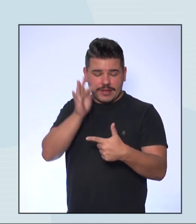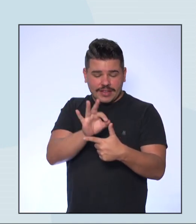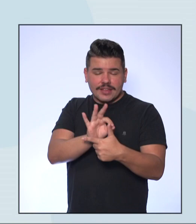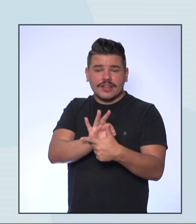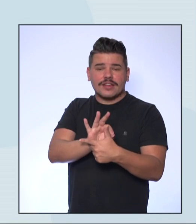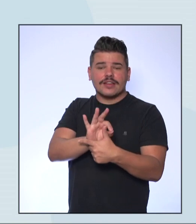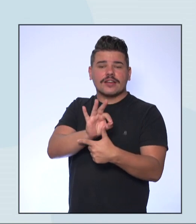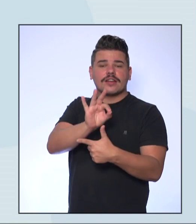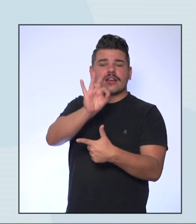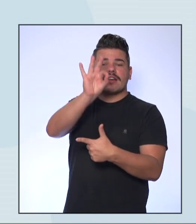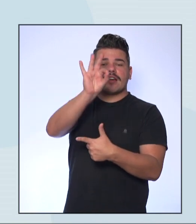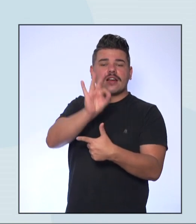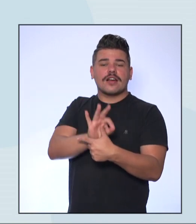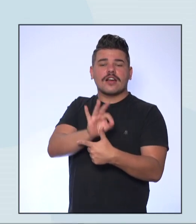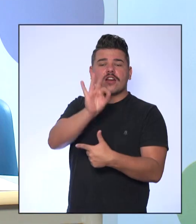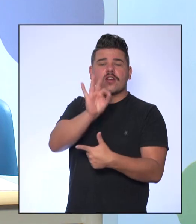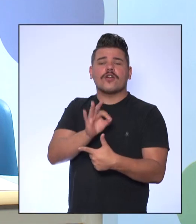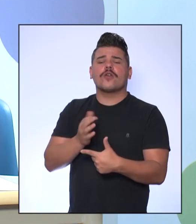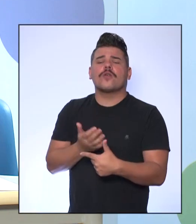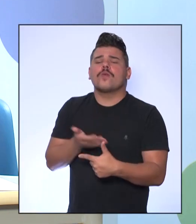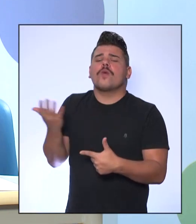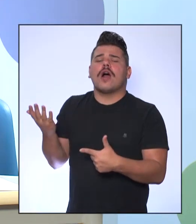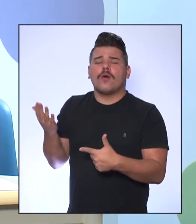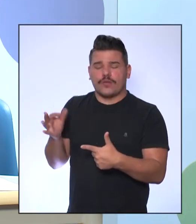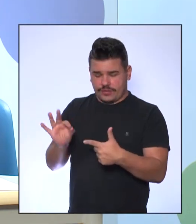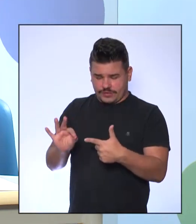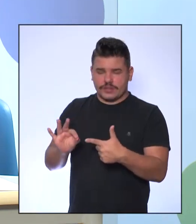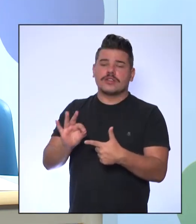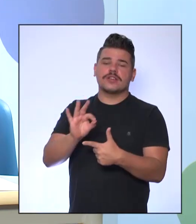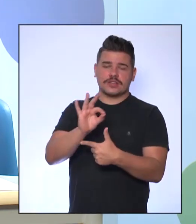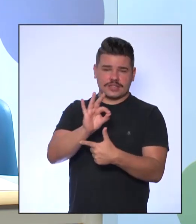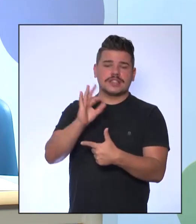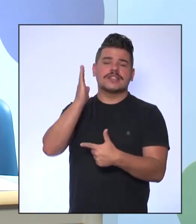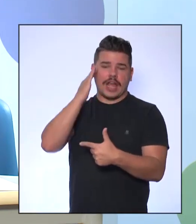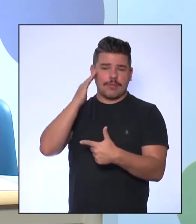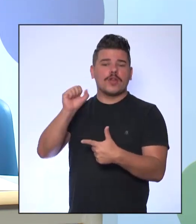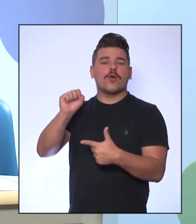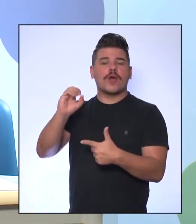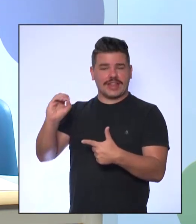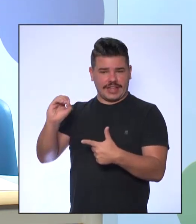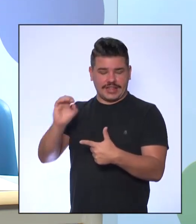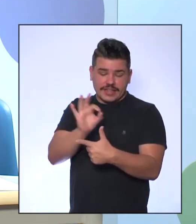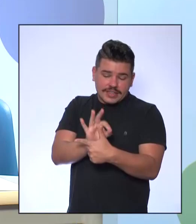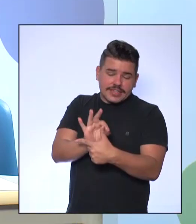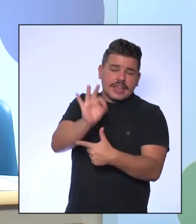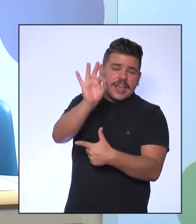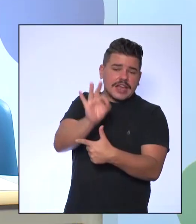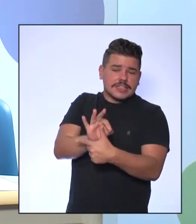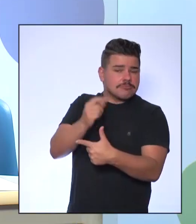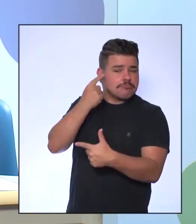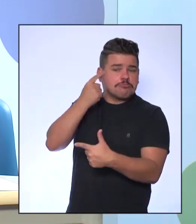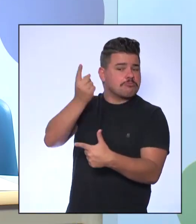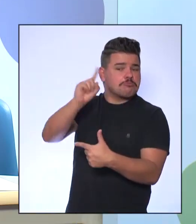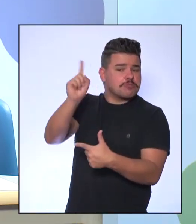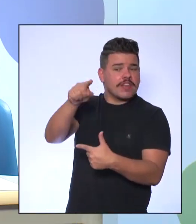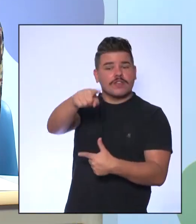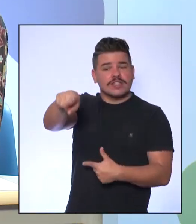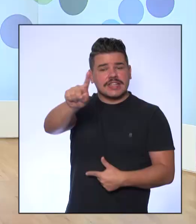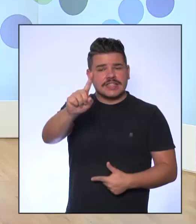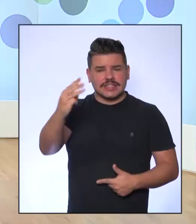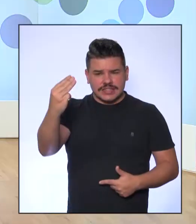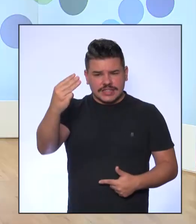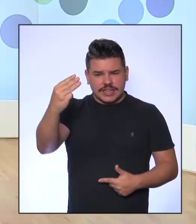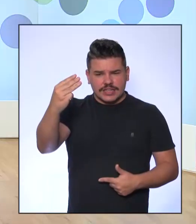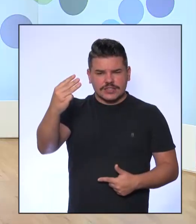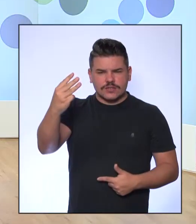pipa está em relação ao solo. Então, a gente vai dar aí 3 minutos para que vocês possam pensar. 3 não, né,